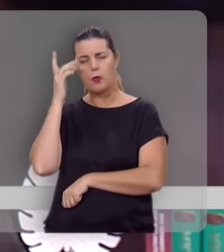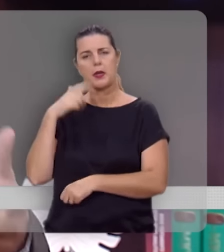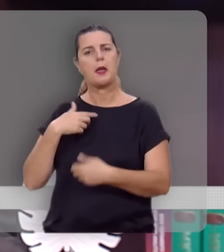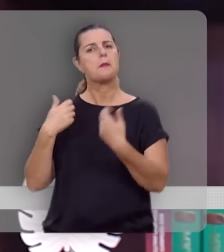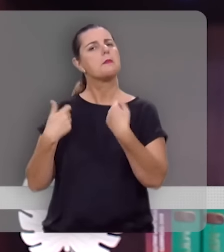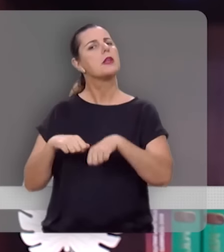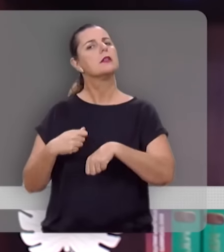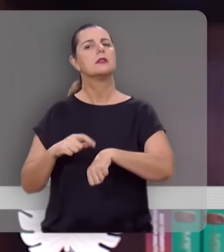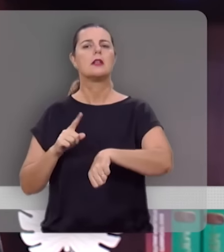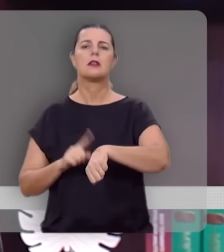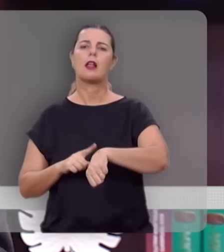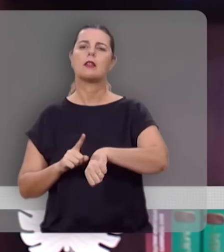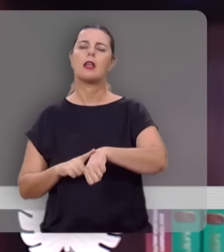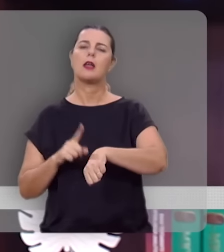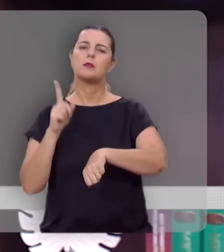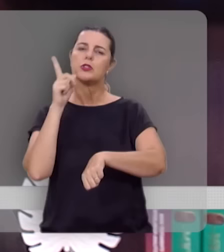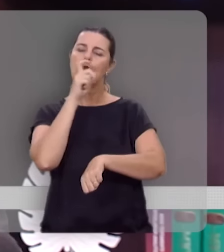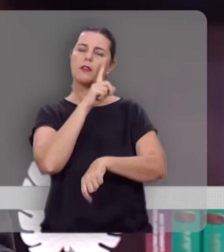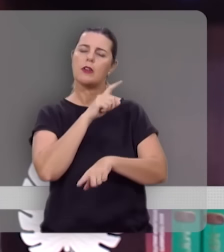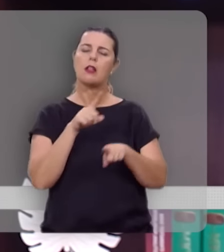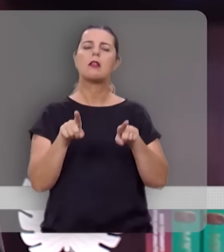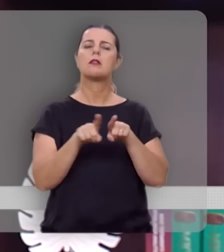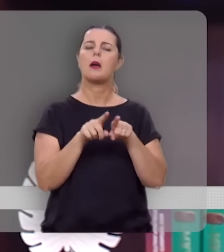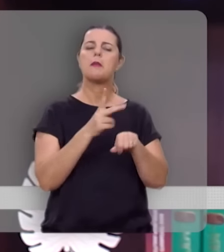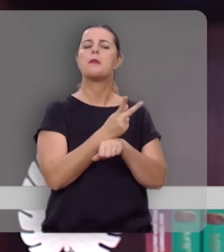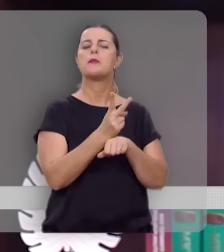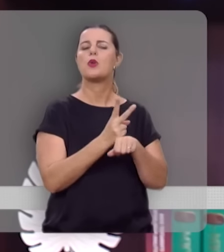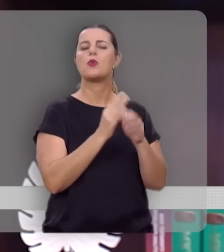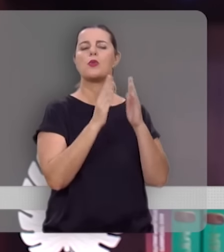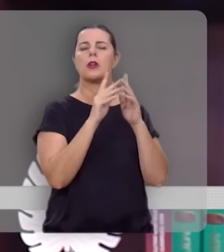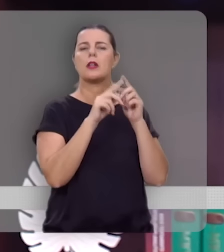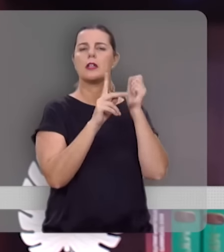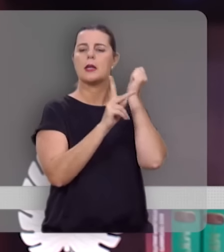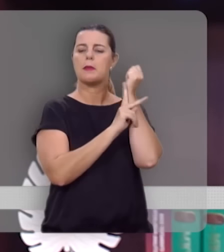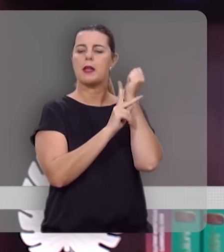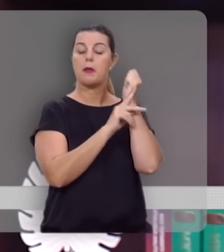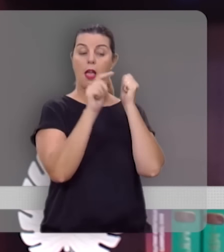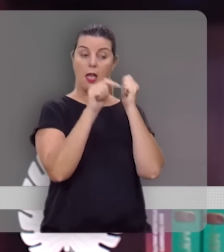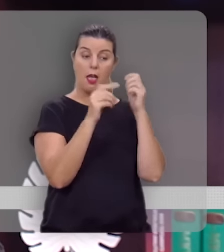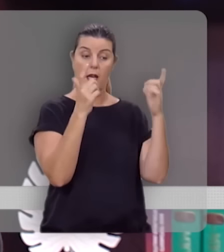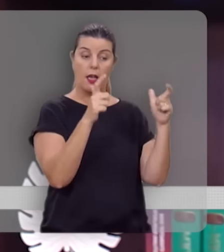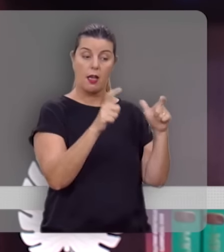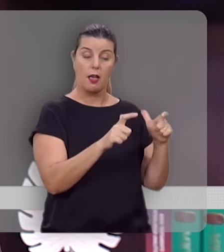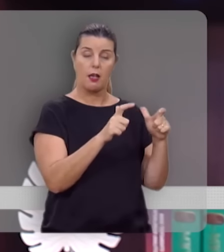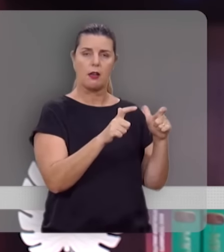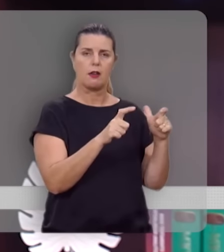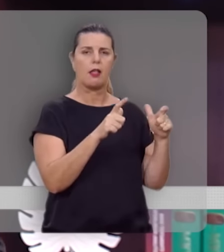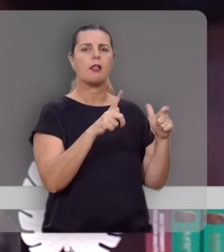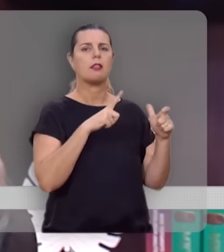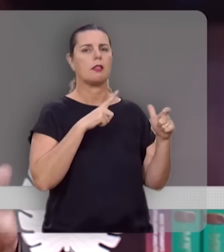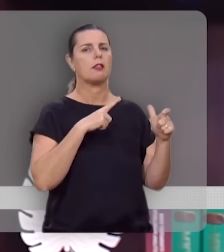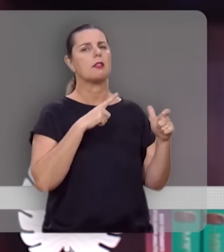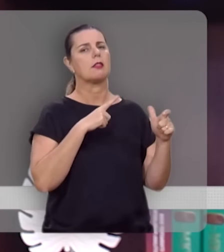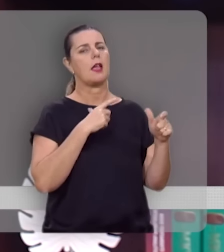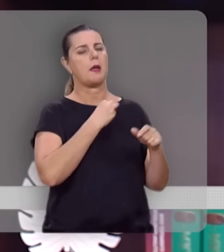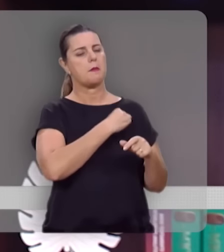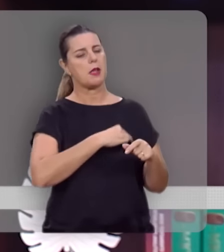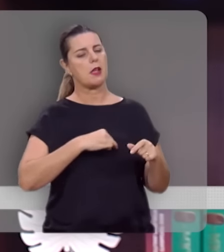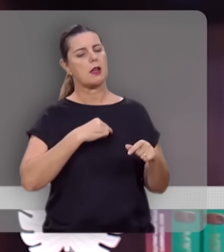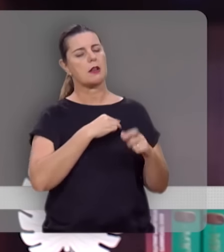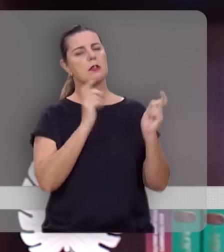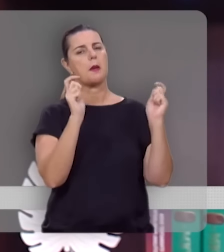pessoas que estão passando momentos difíceis, também procure uma igreja presbiteriana. Eu tenho certeza que nessa igreja local eles terão